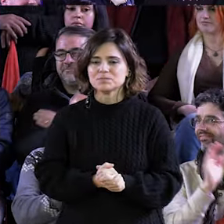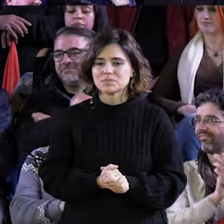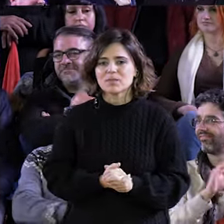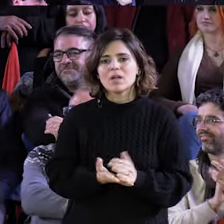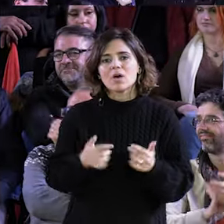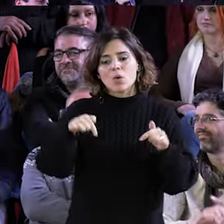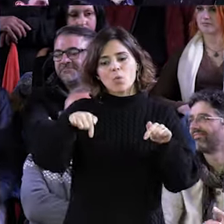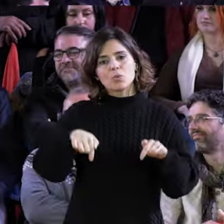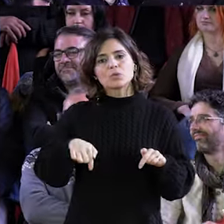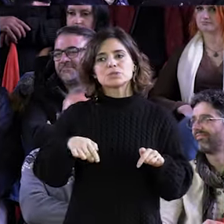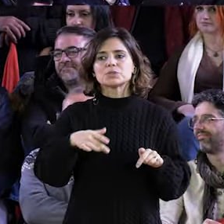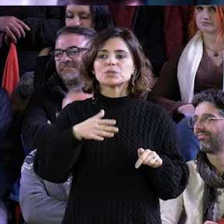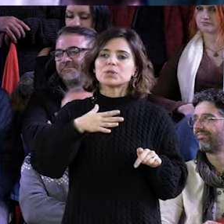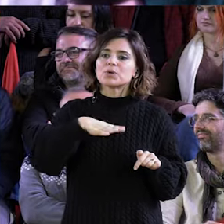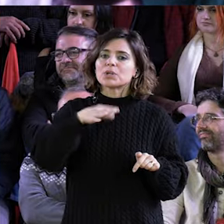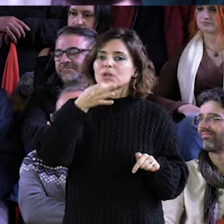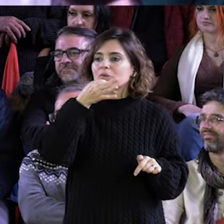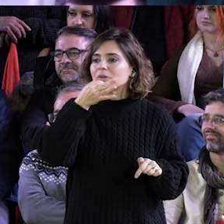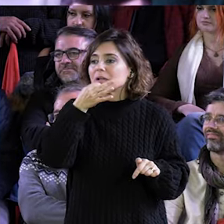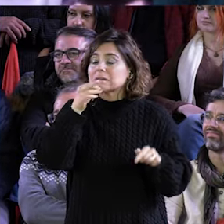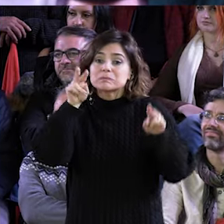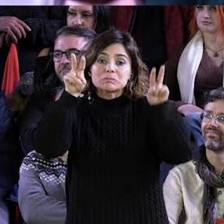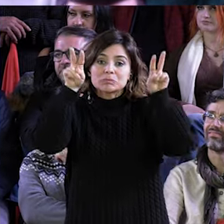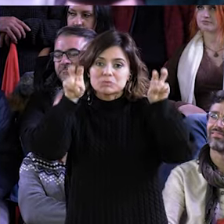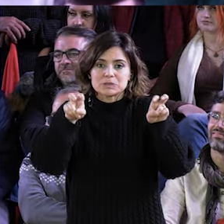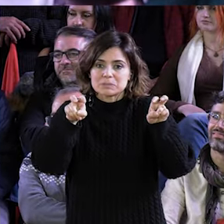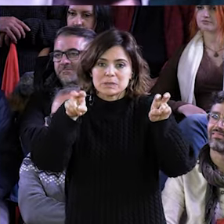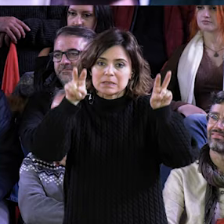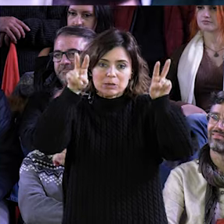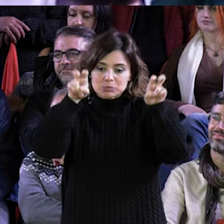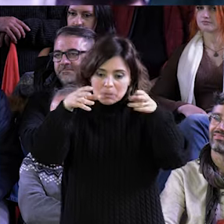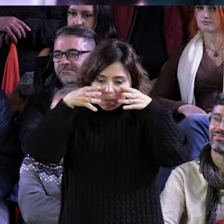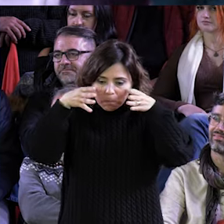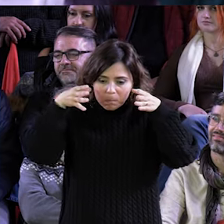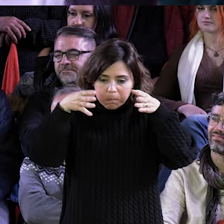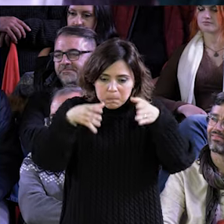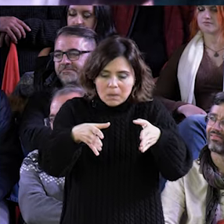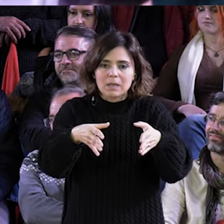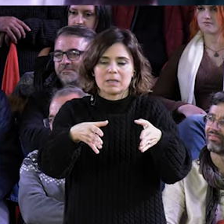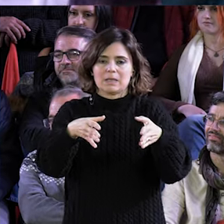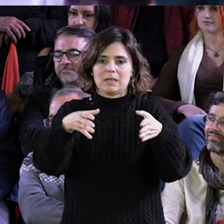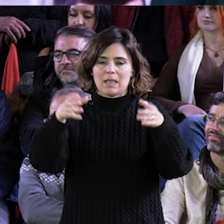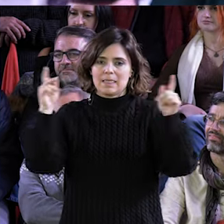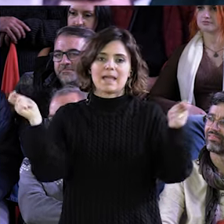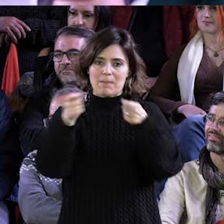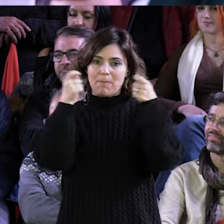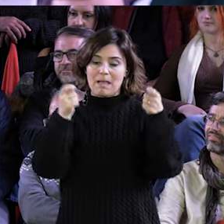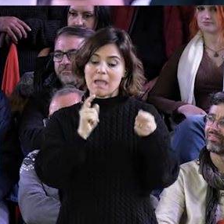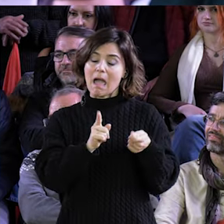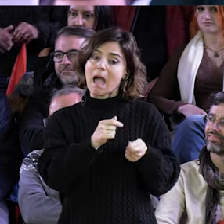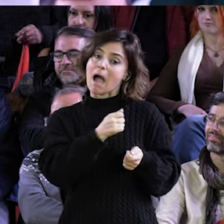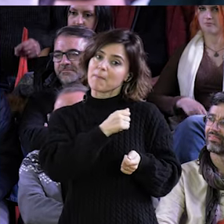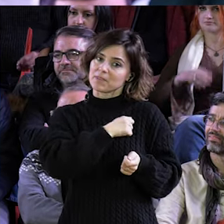Mas eu hoje quero falar-vos de um tema que tem sido o tema central desta campanha e que é a habitação. Começámos o dia aqui